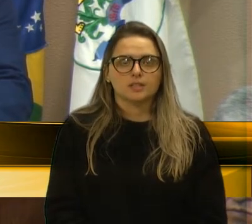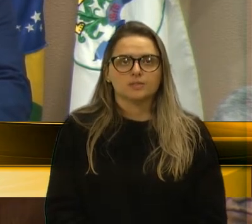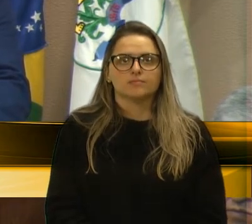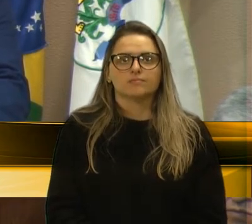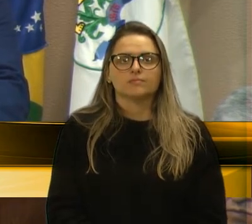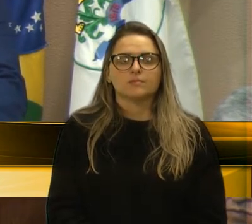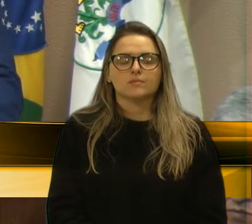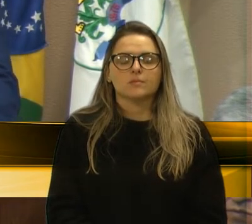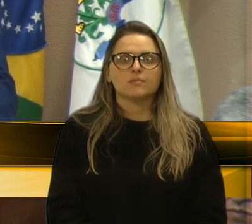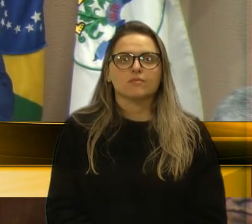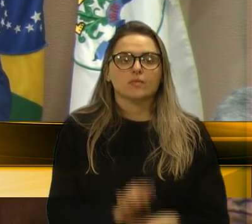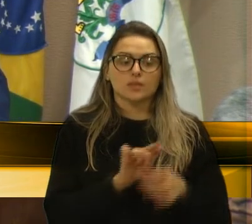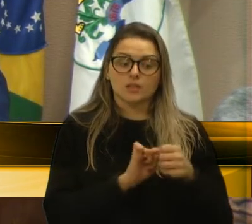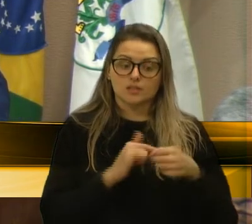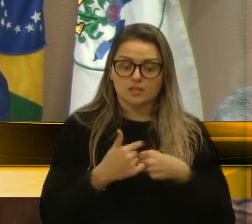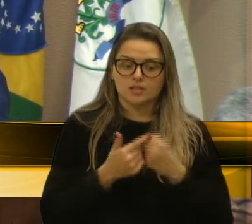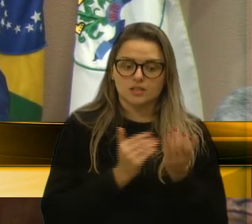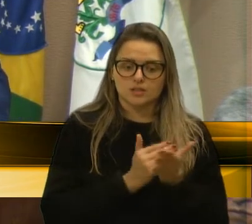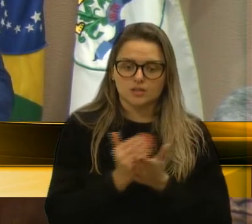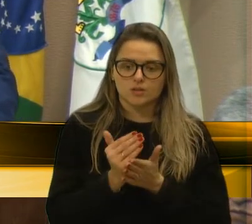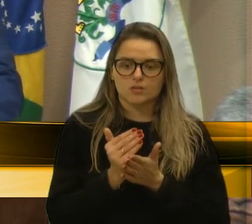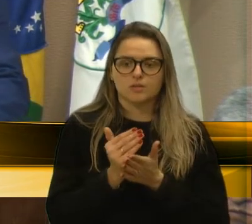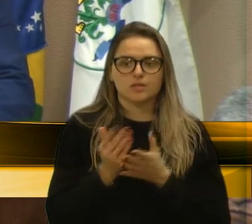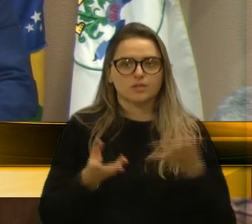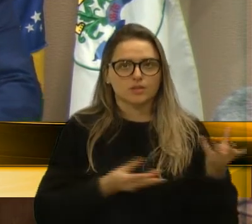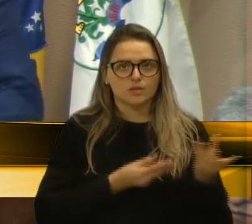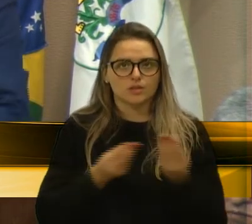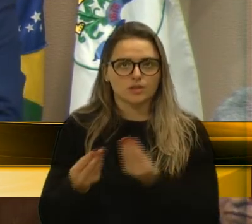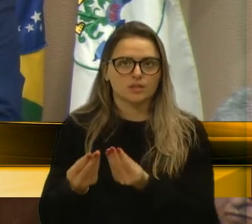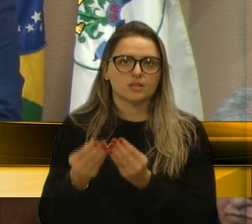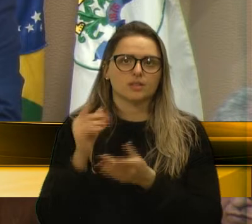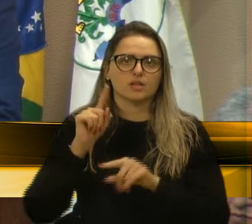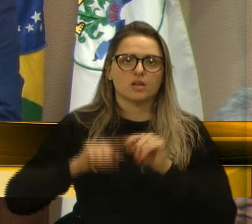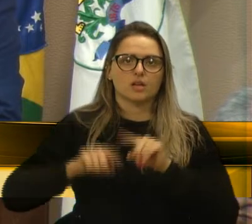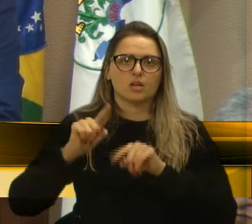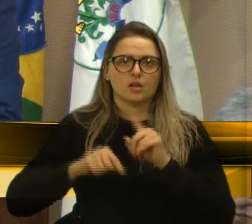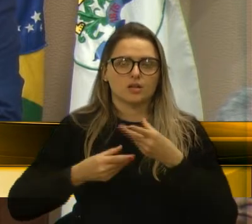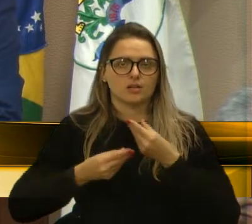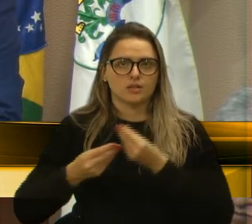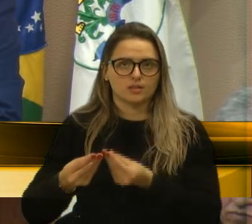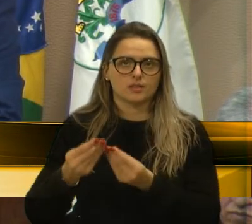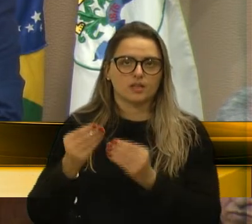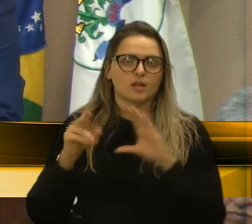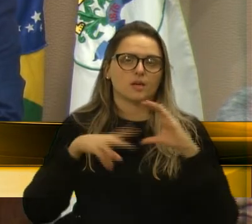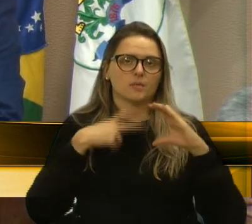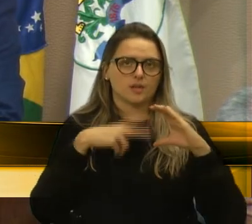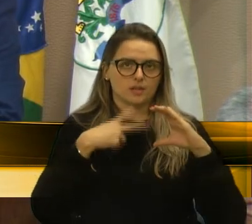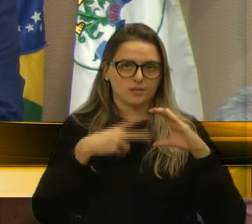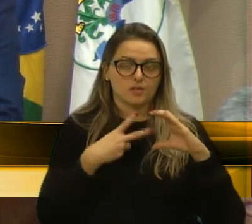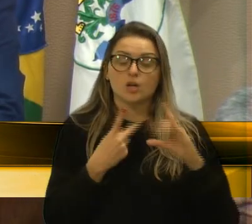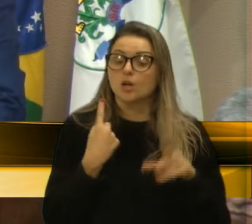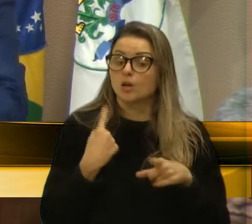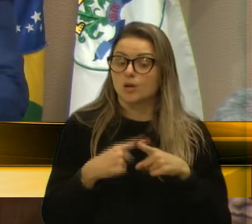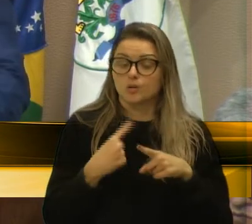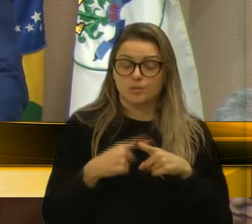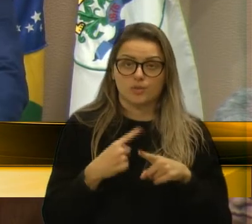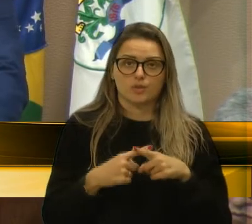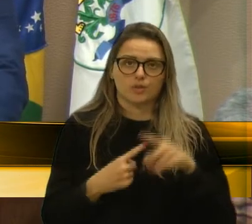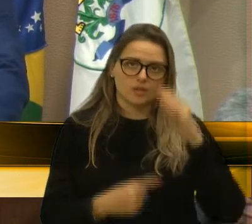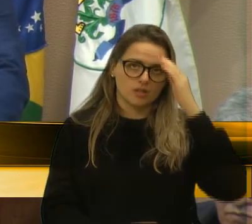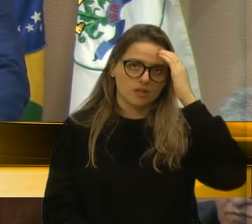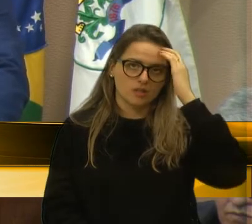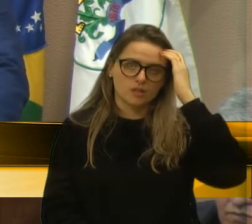E os municípios começaram a enviar esse material para as suas câmaras de vereadores, porque